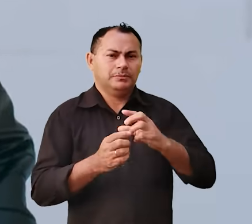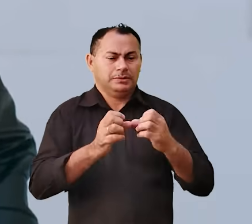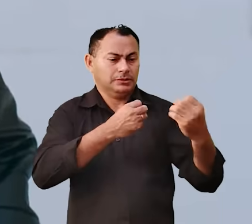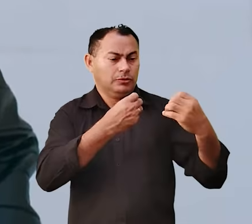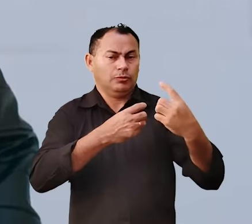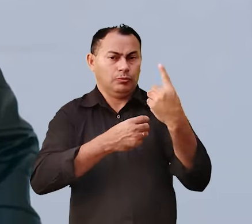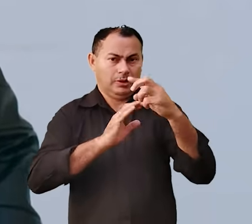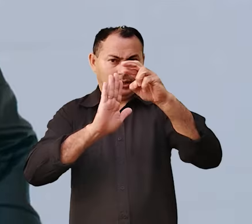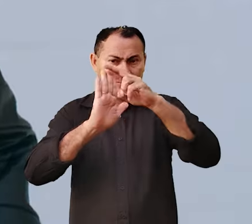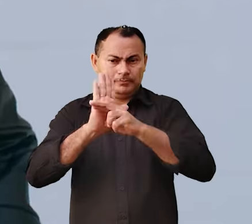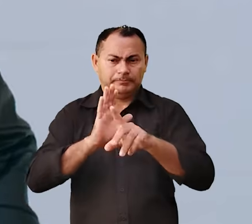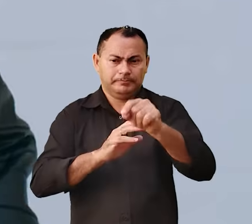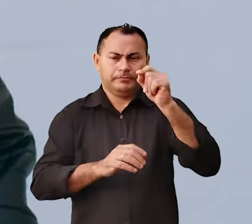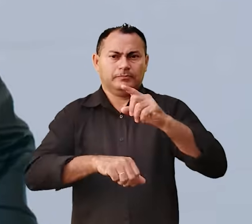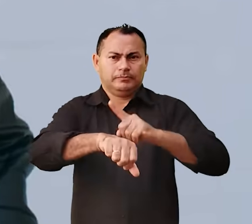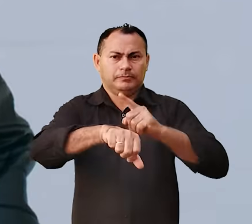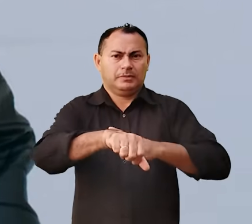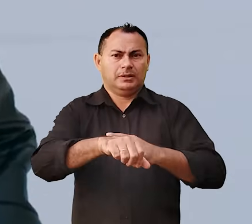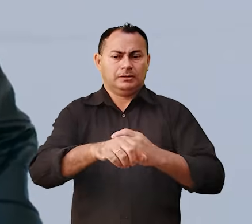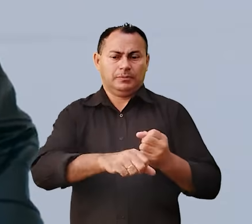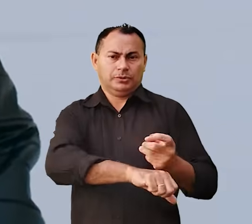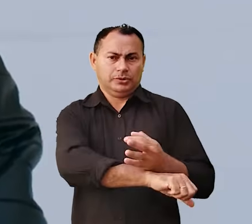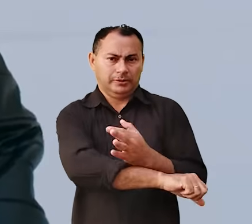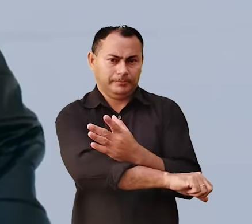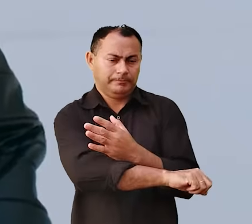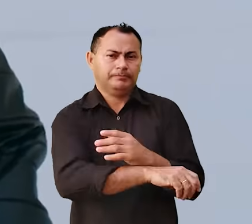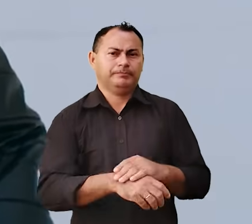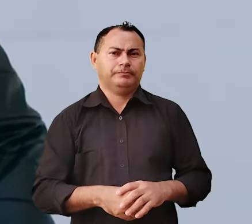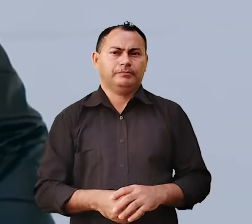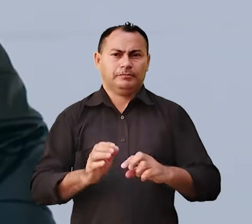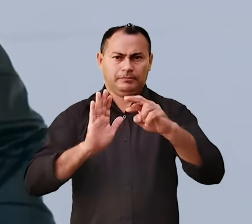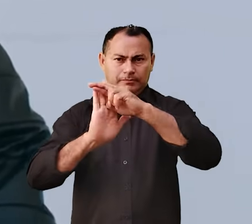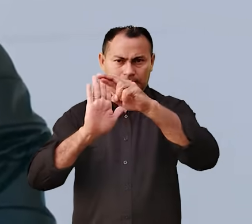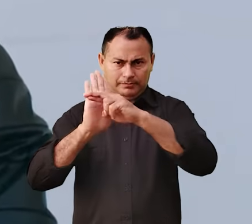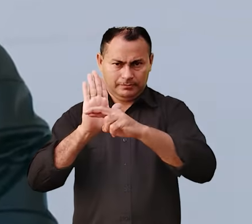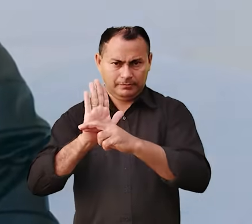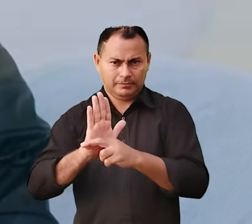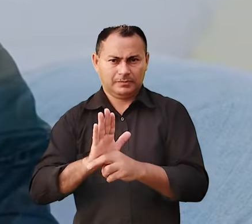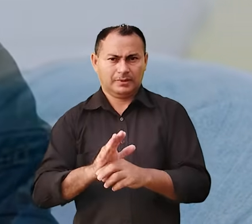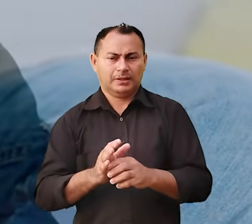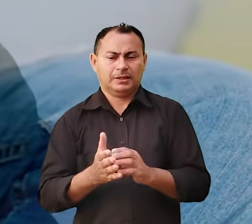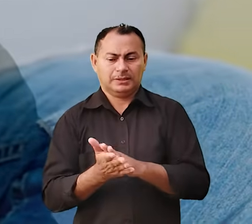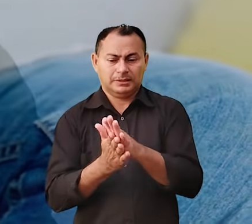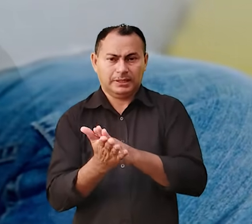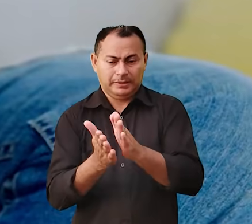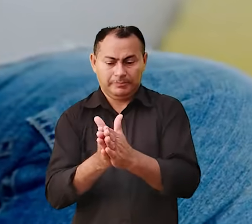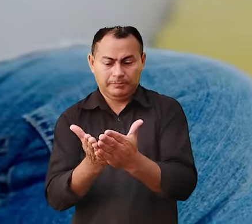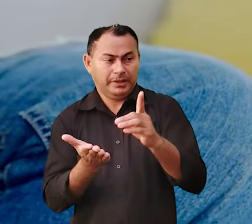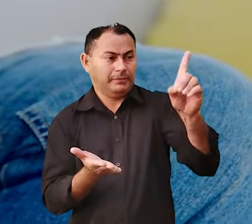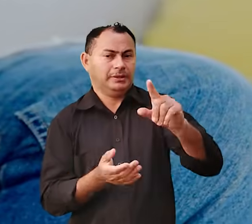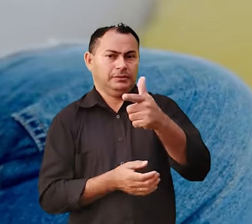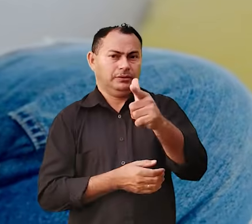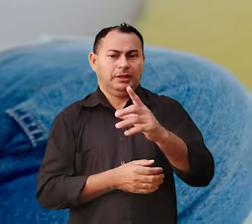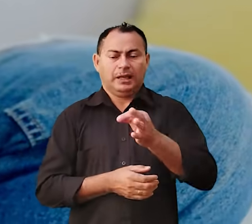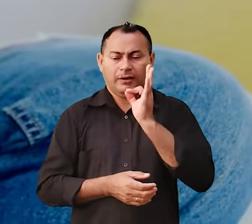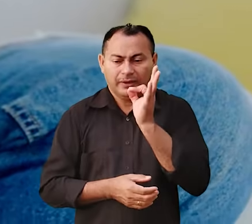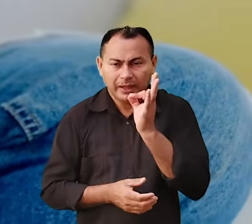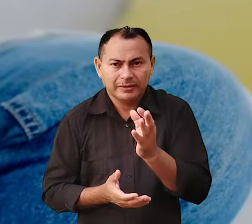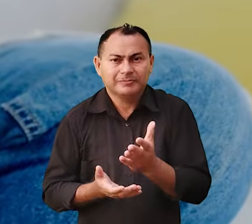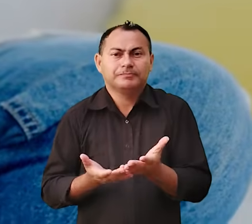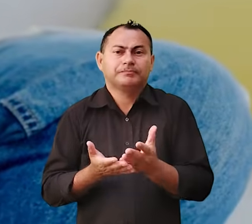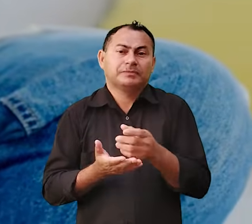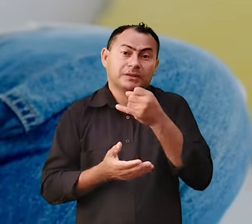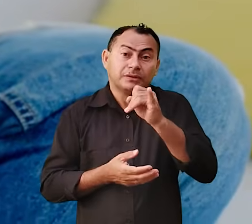uma regra para priorizar os momentos devocionais. A regra era: sem Bíblia, não tem